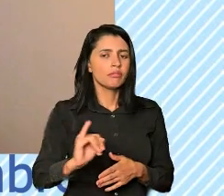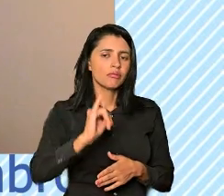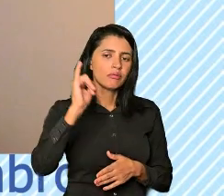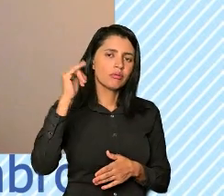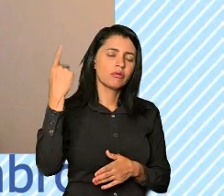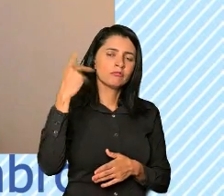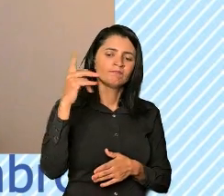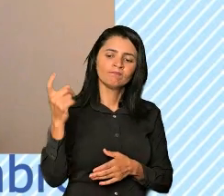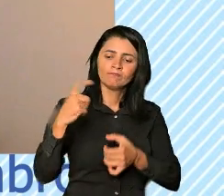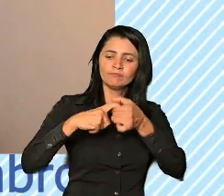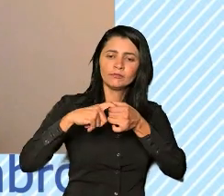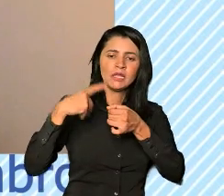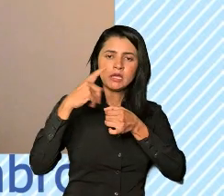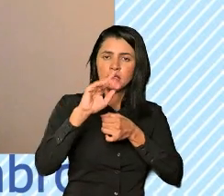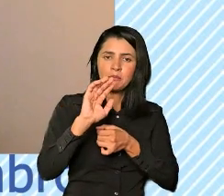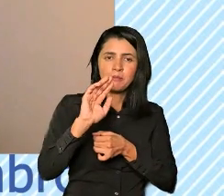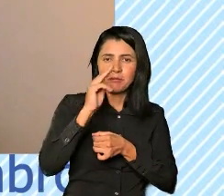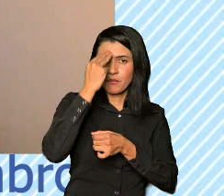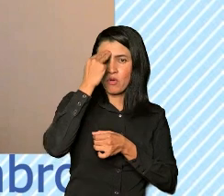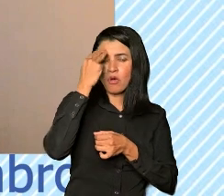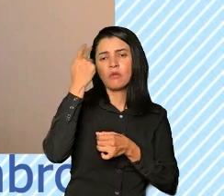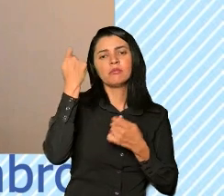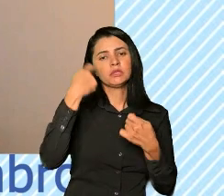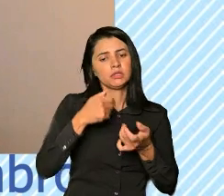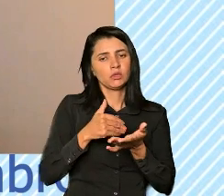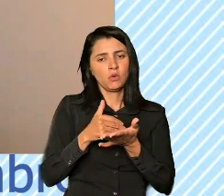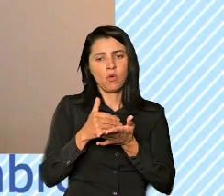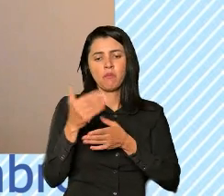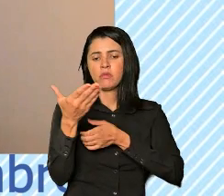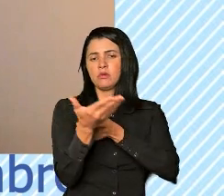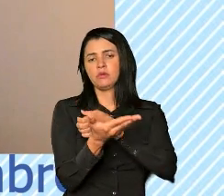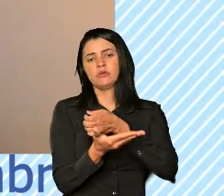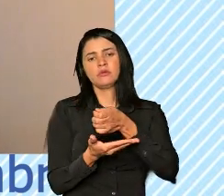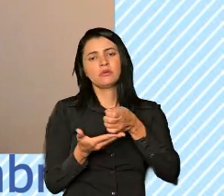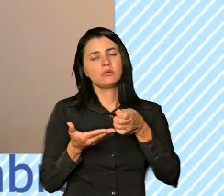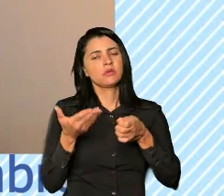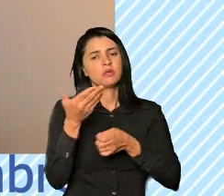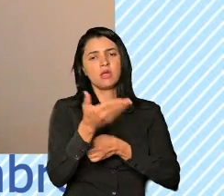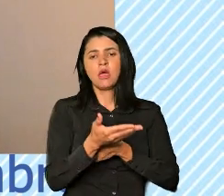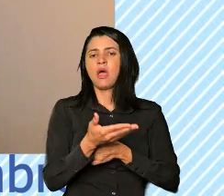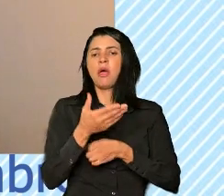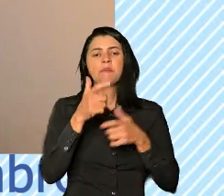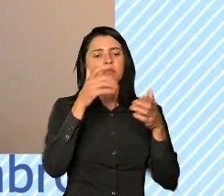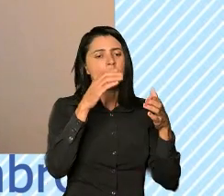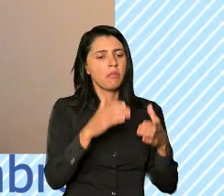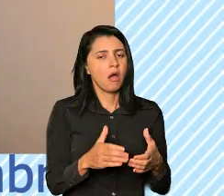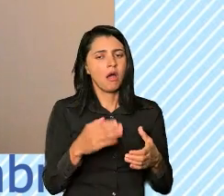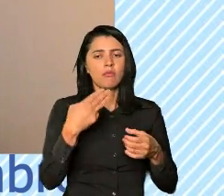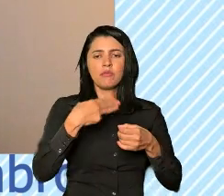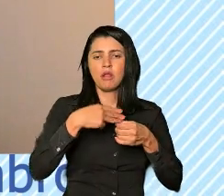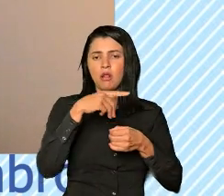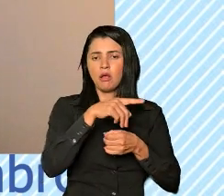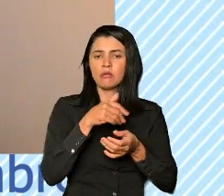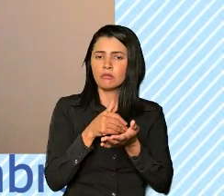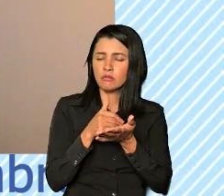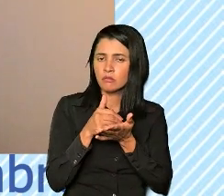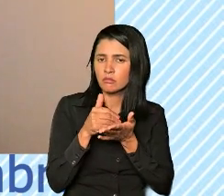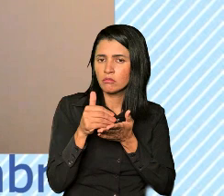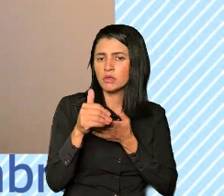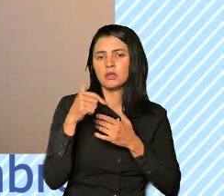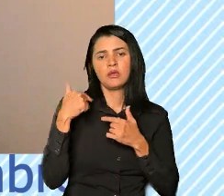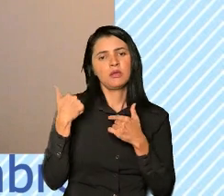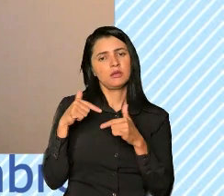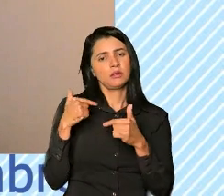esse resgate dessa memória e tem que começar da base, tem que começar pelo bairro, pelo município, né? Esse